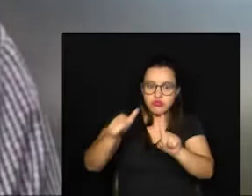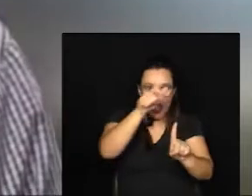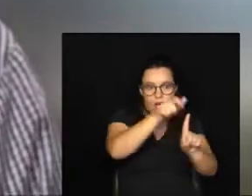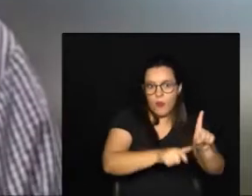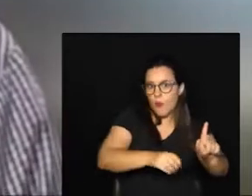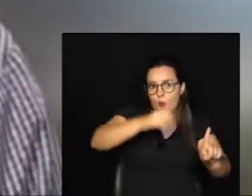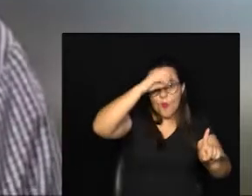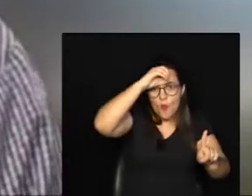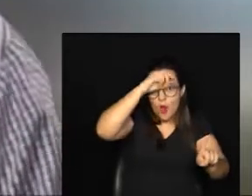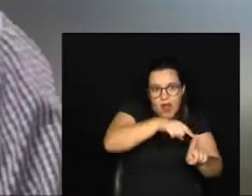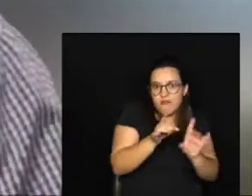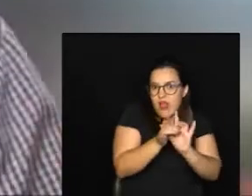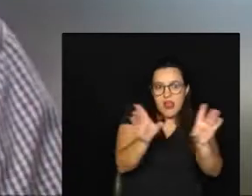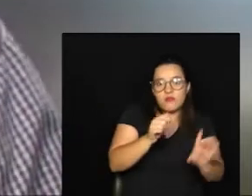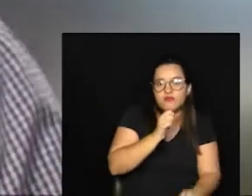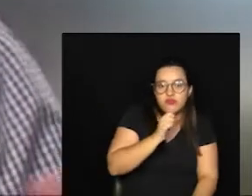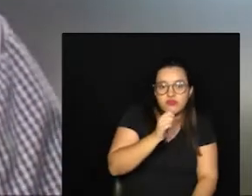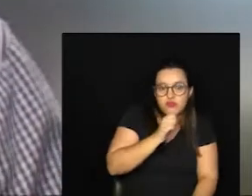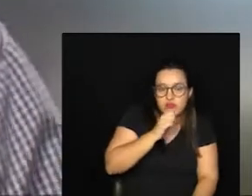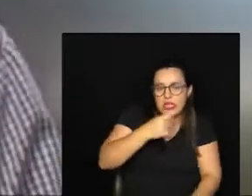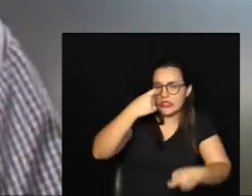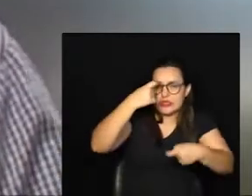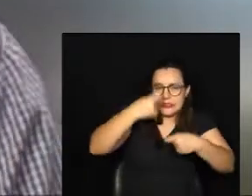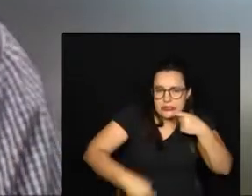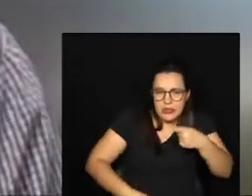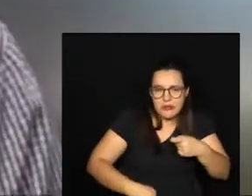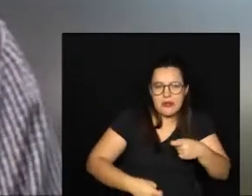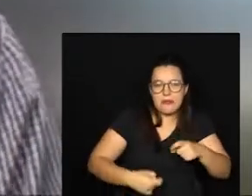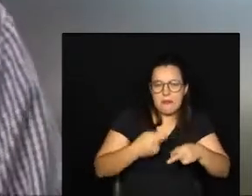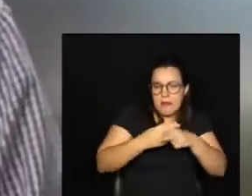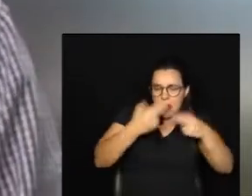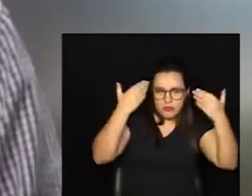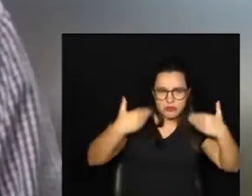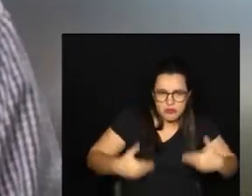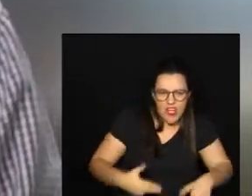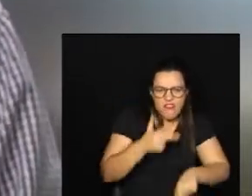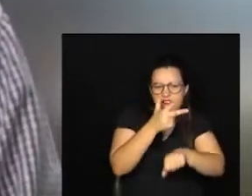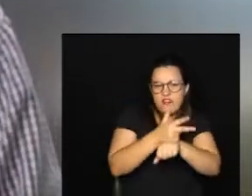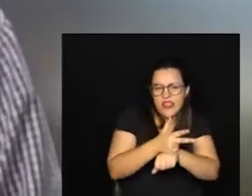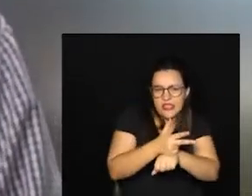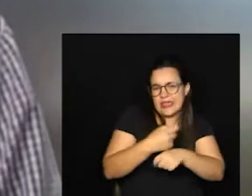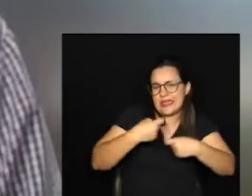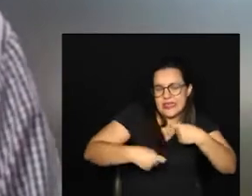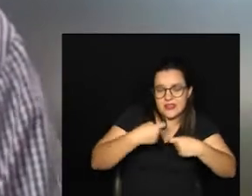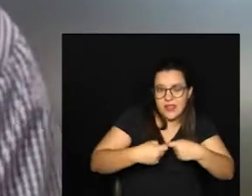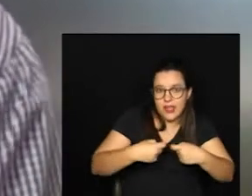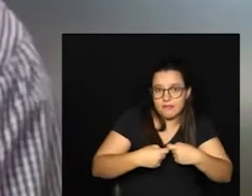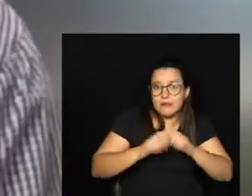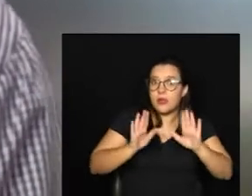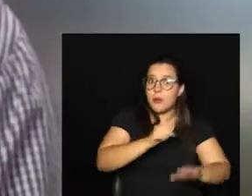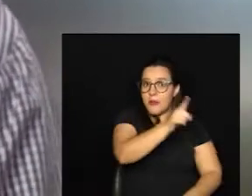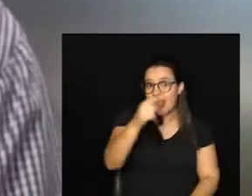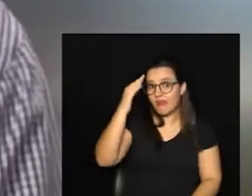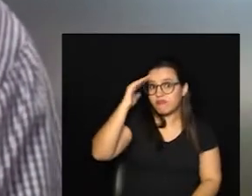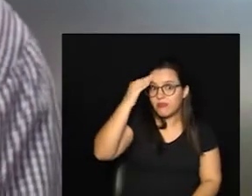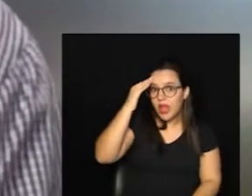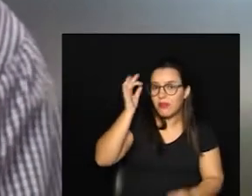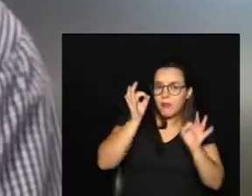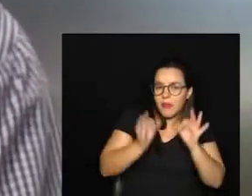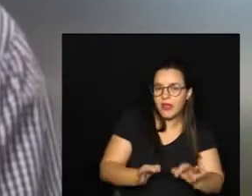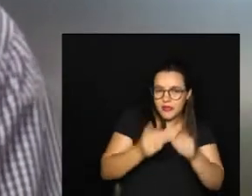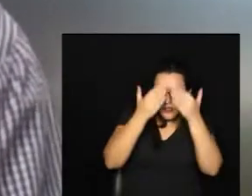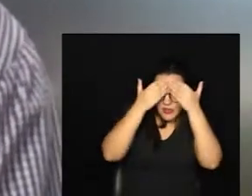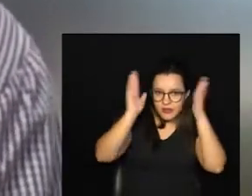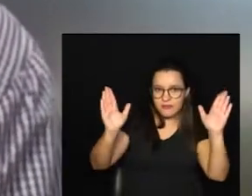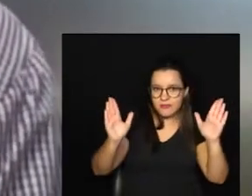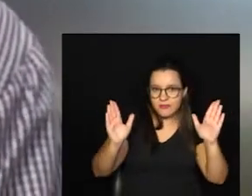de cenas de nudez, de estupro ou de vídeos ou algo do tipo. Então, veja, é importante deixar claro o seguinte, não importa se